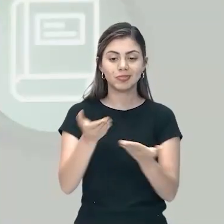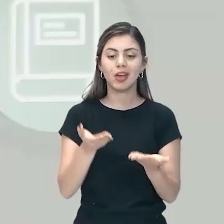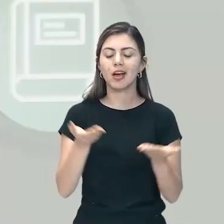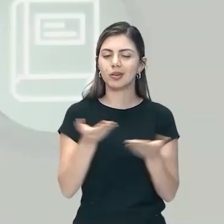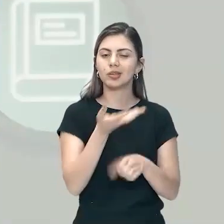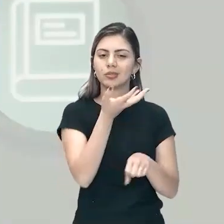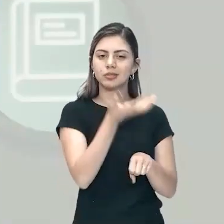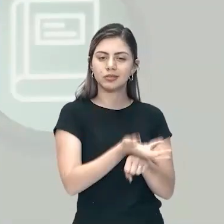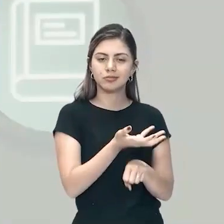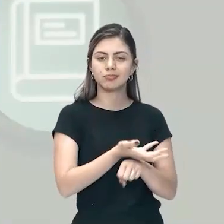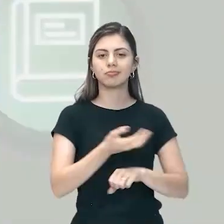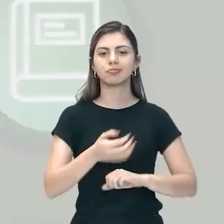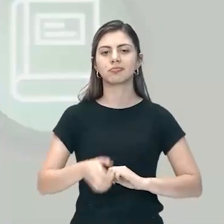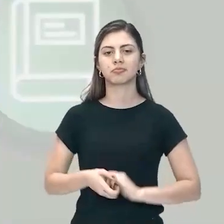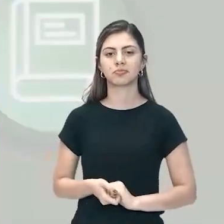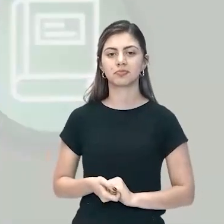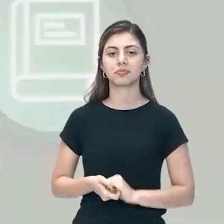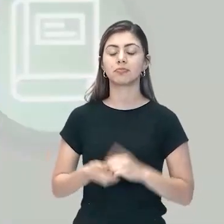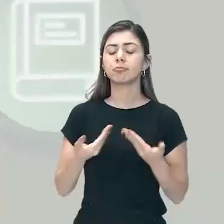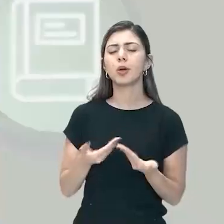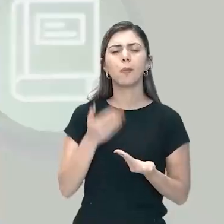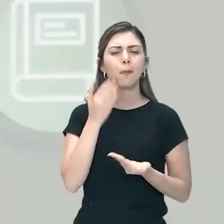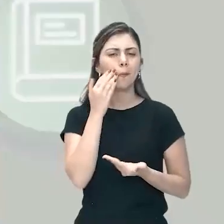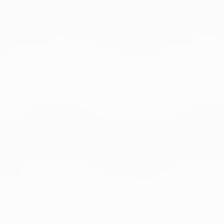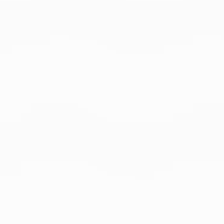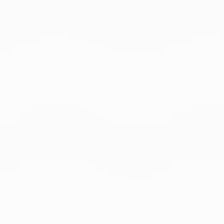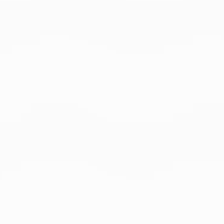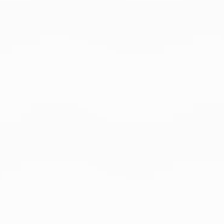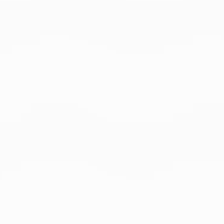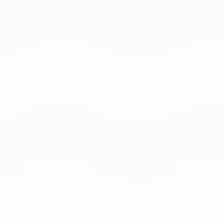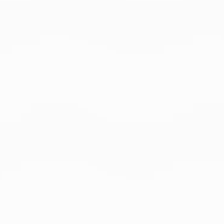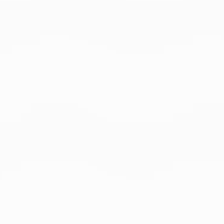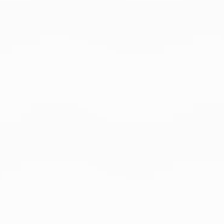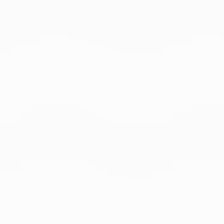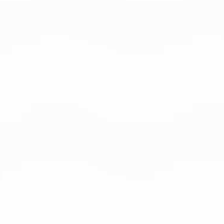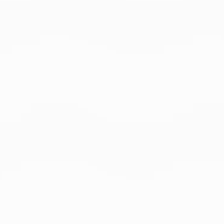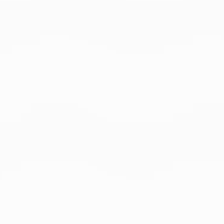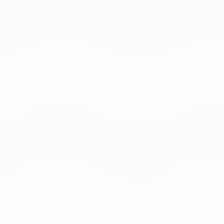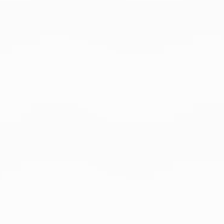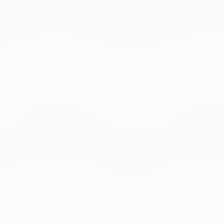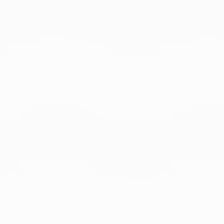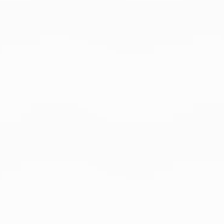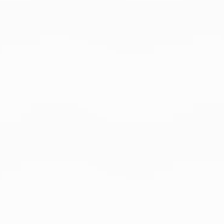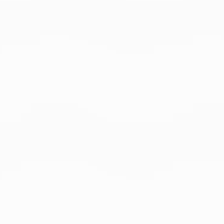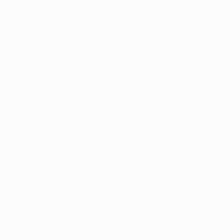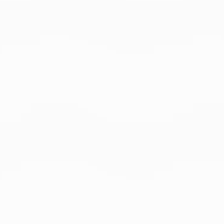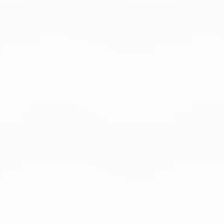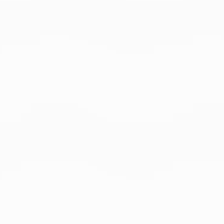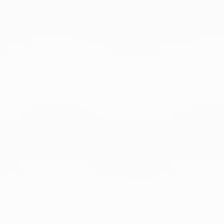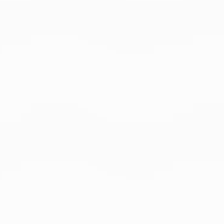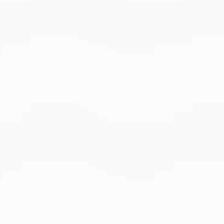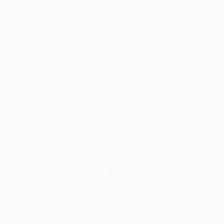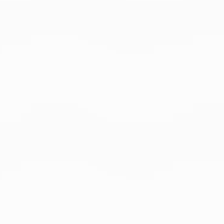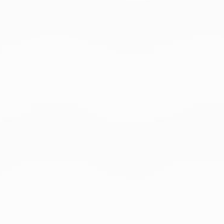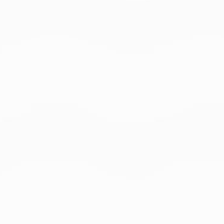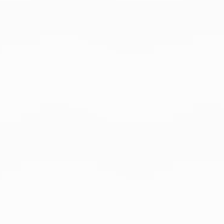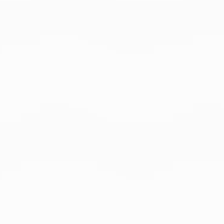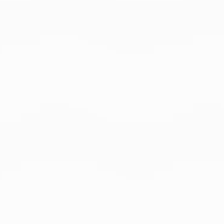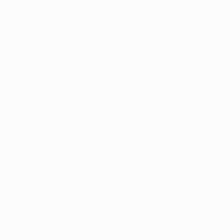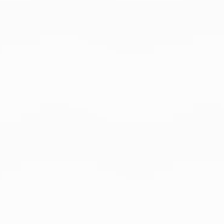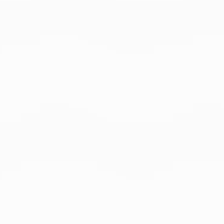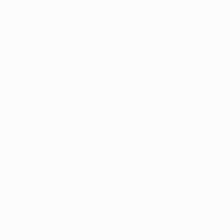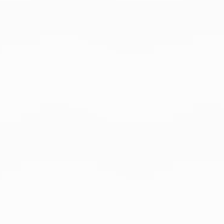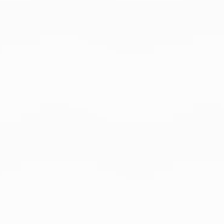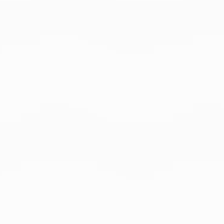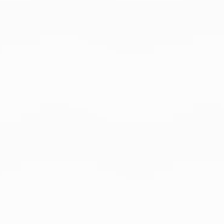disciplina. Vamos ver qual é o objeto de conhecimento? Objeto de conhecimento: evolução dos seres